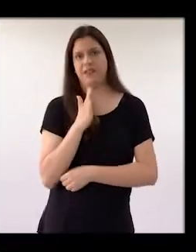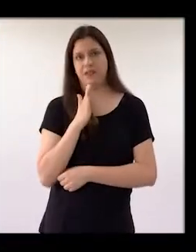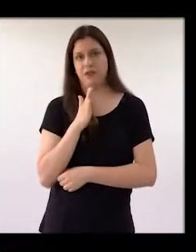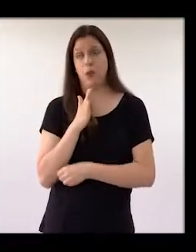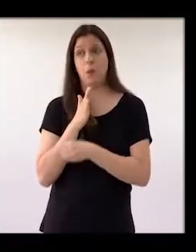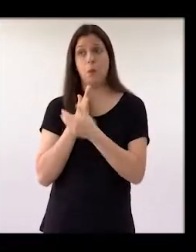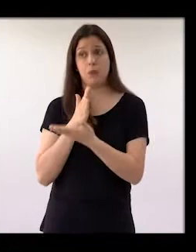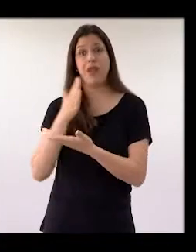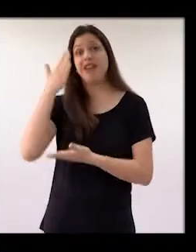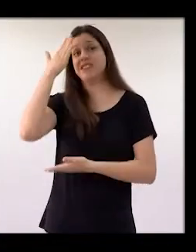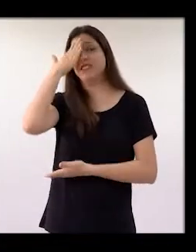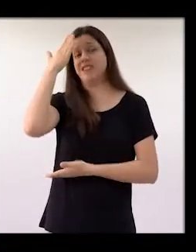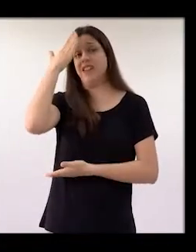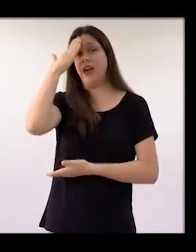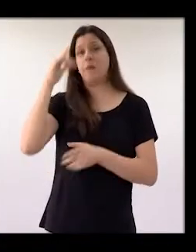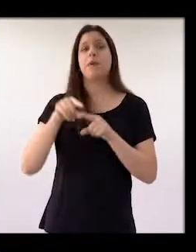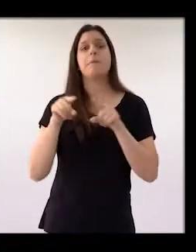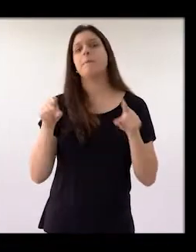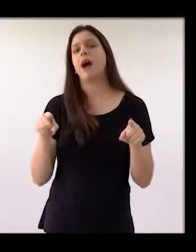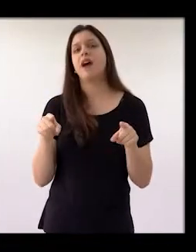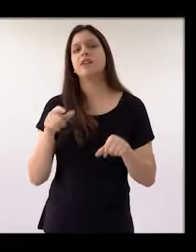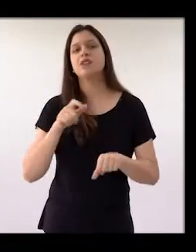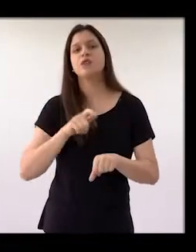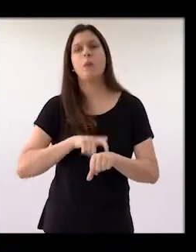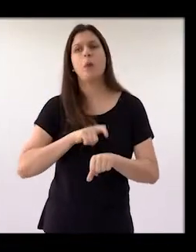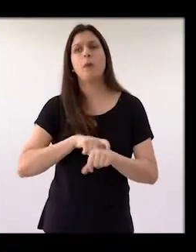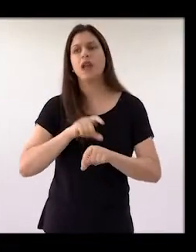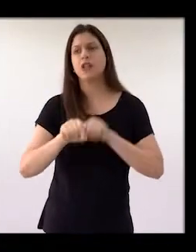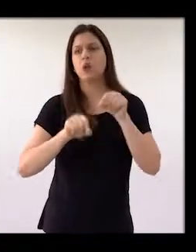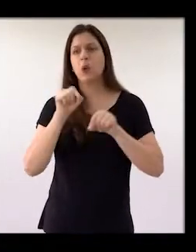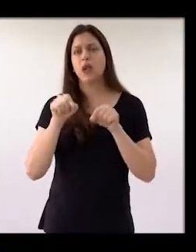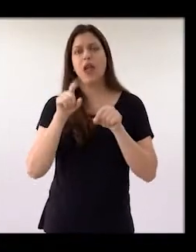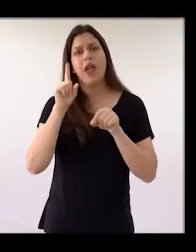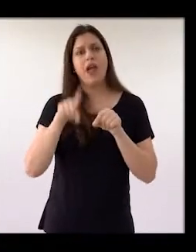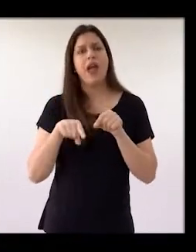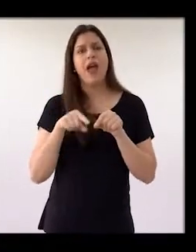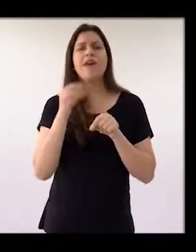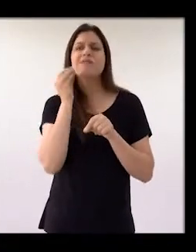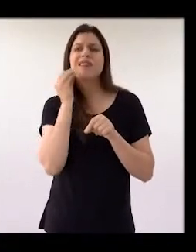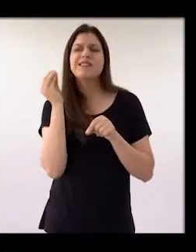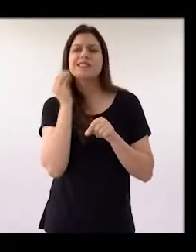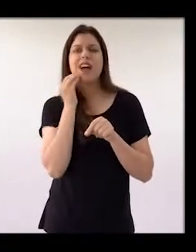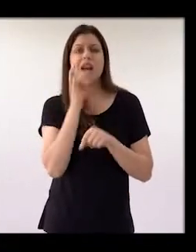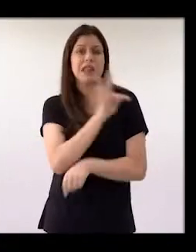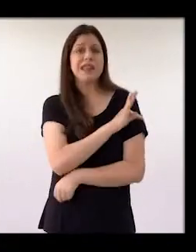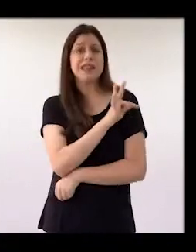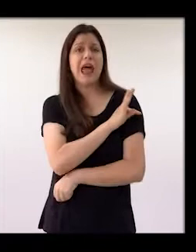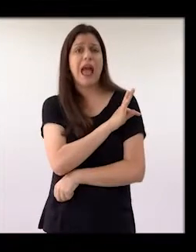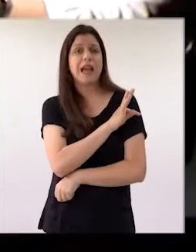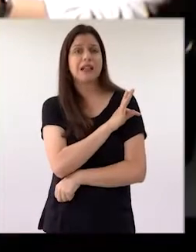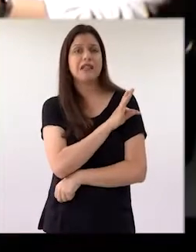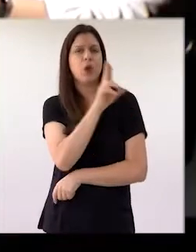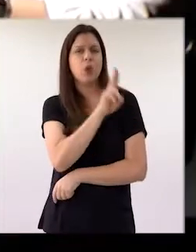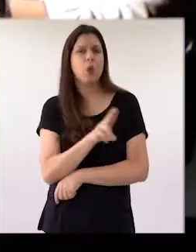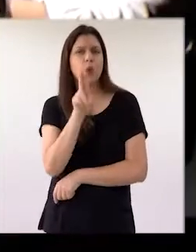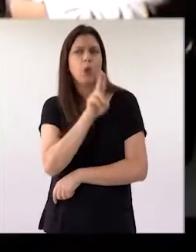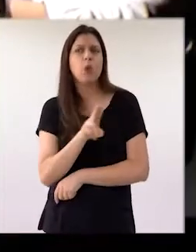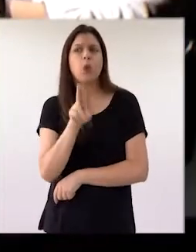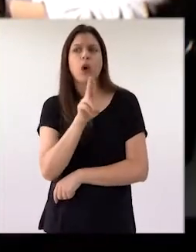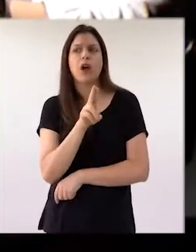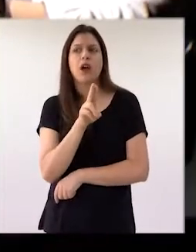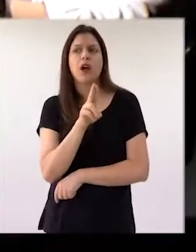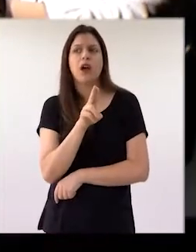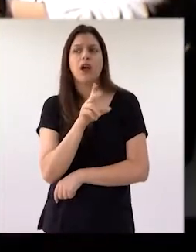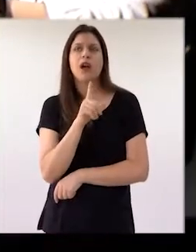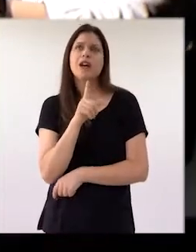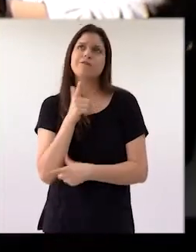quem são, mas como a ideia no momento foi realmente testar essas duas técnicas que são mais usuais, né? Então a gente ainda está,